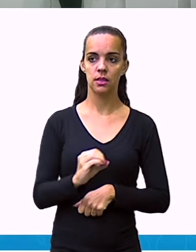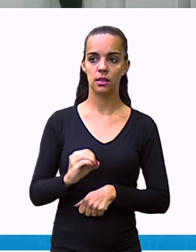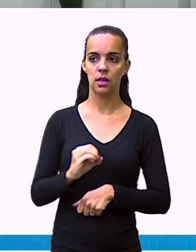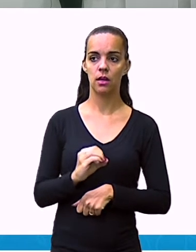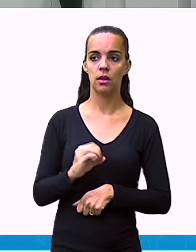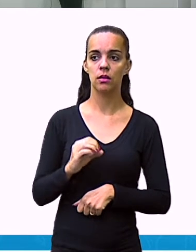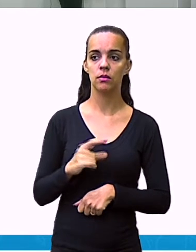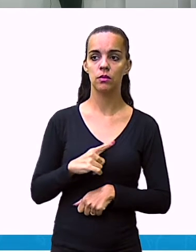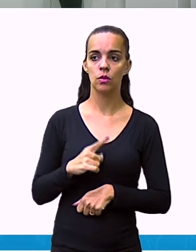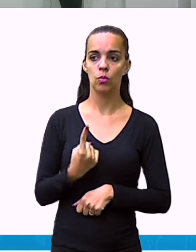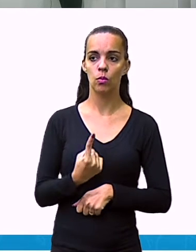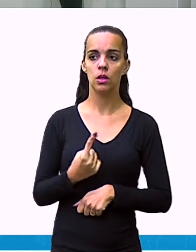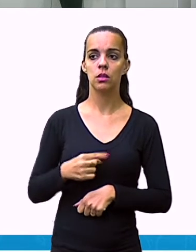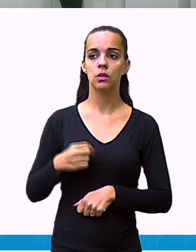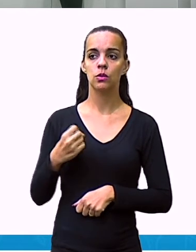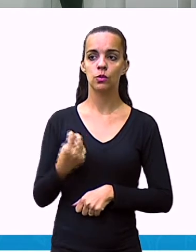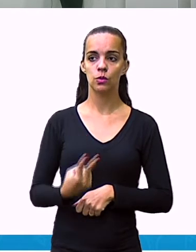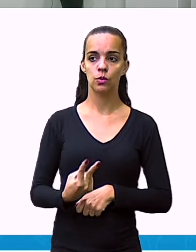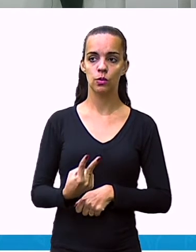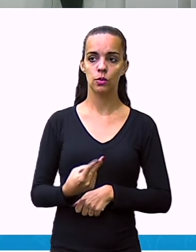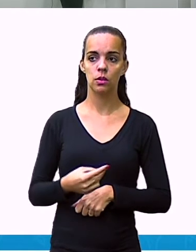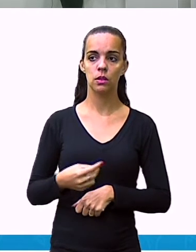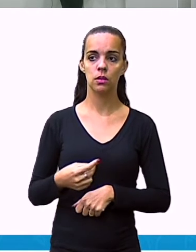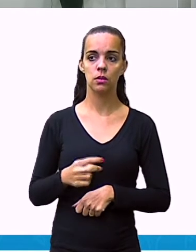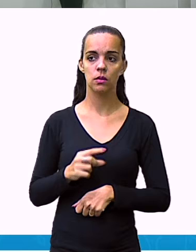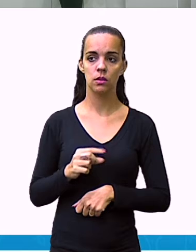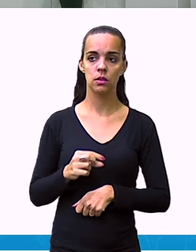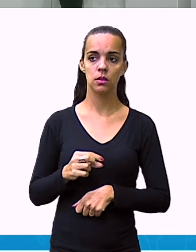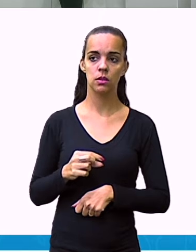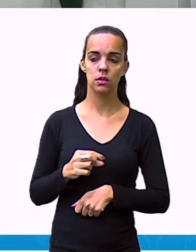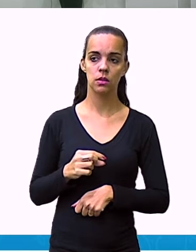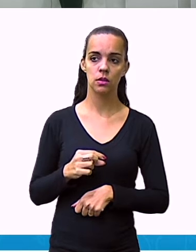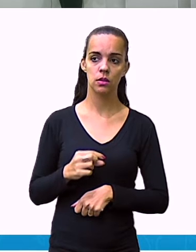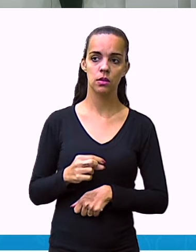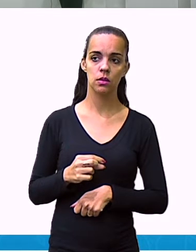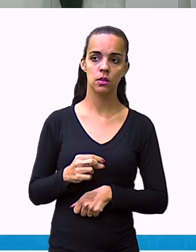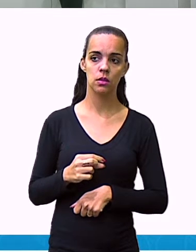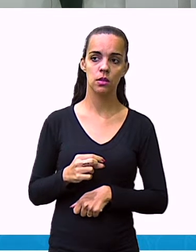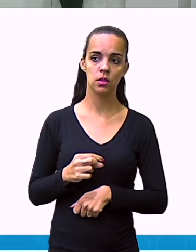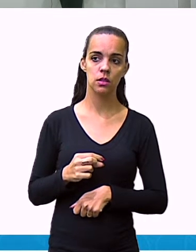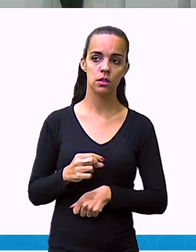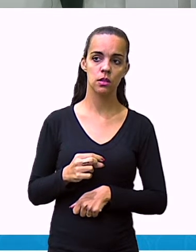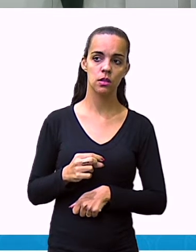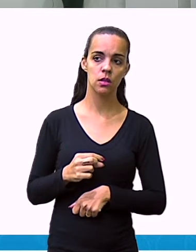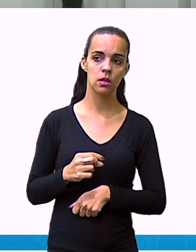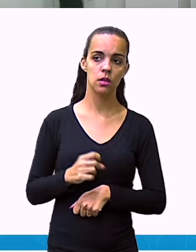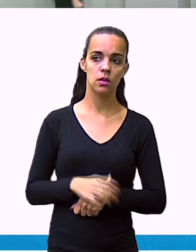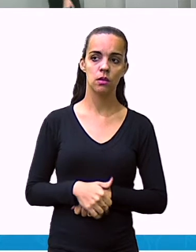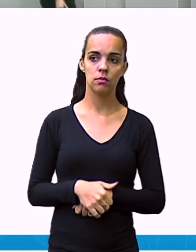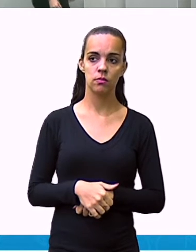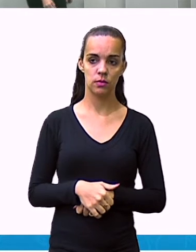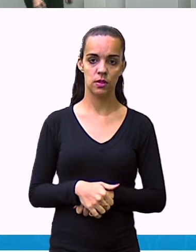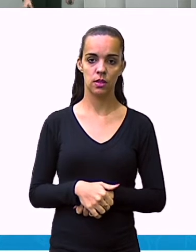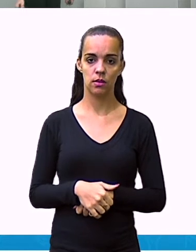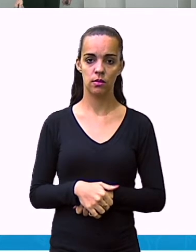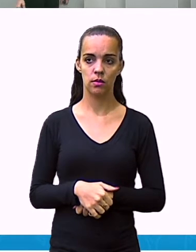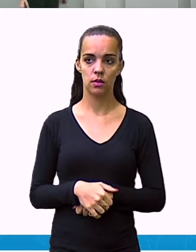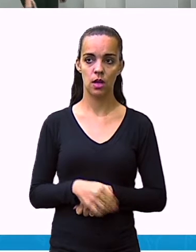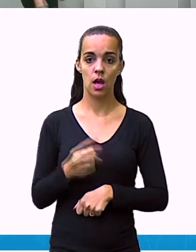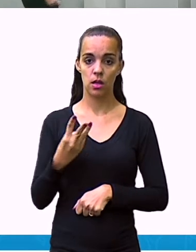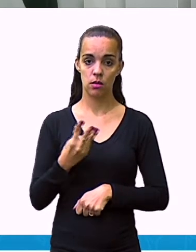eu vou caminhar Olha uma duas horas tava aqui uma duas ela chegou aqui